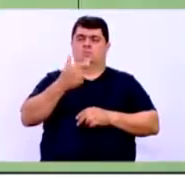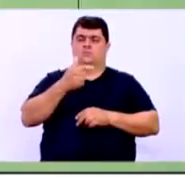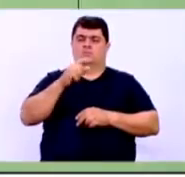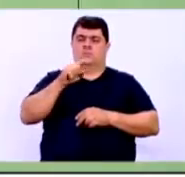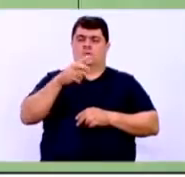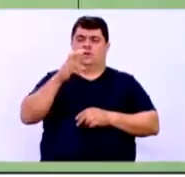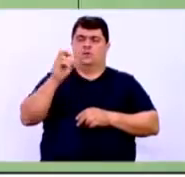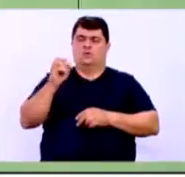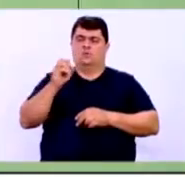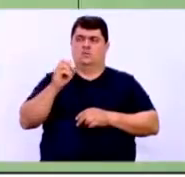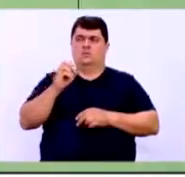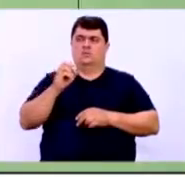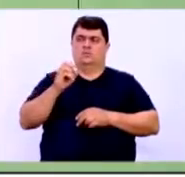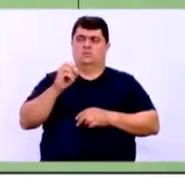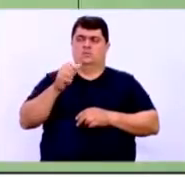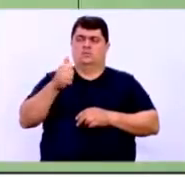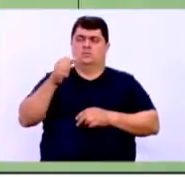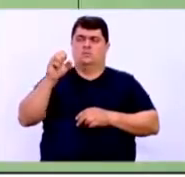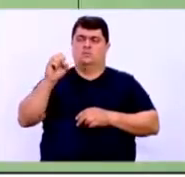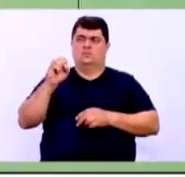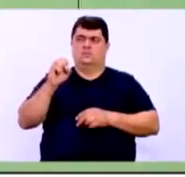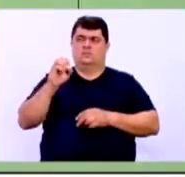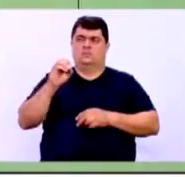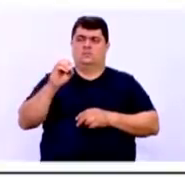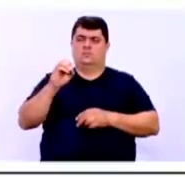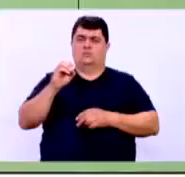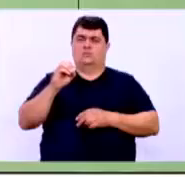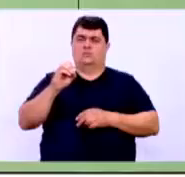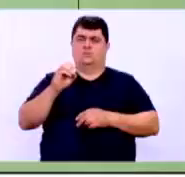22,50, 180. Vamos lá.